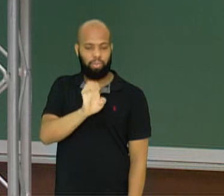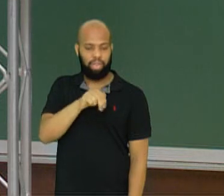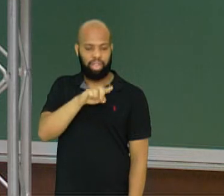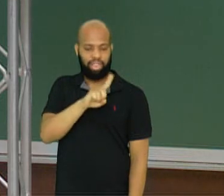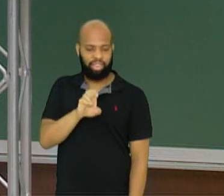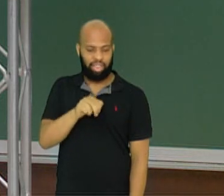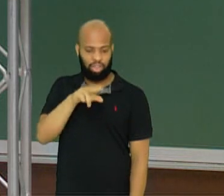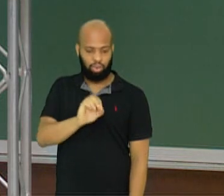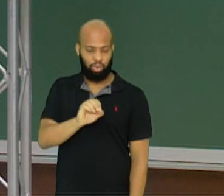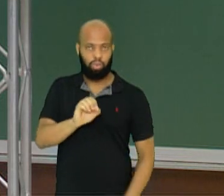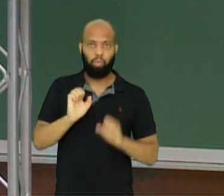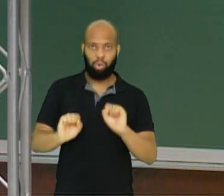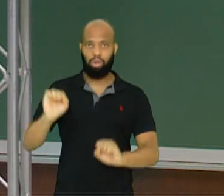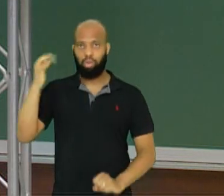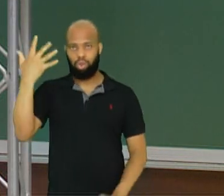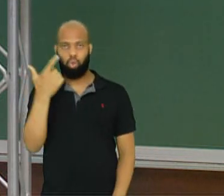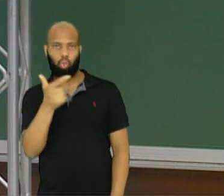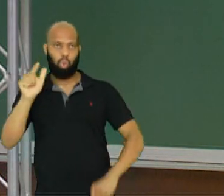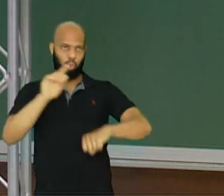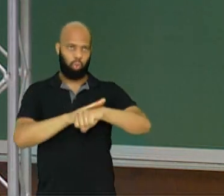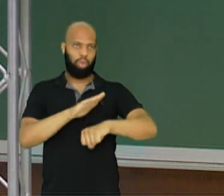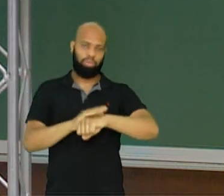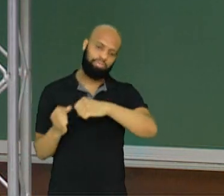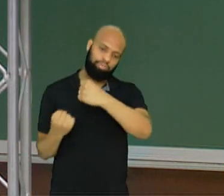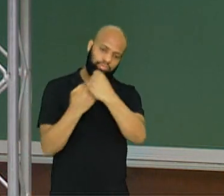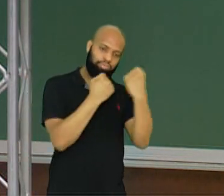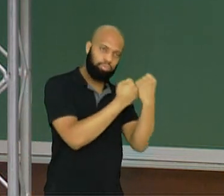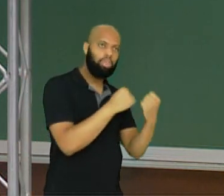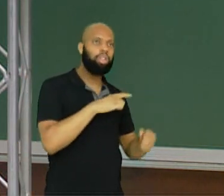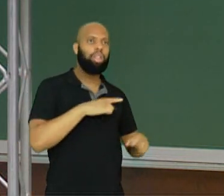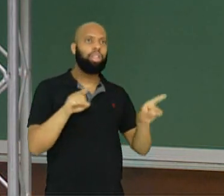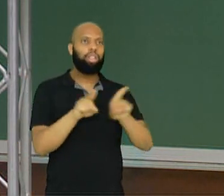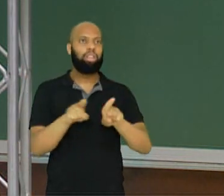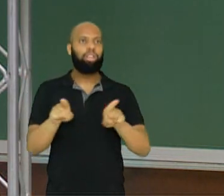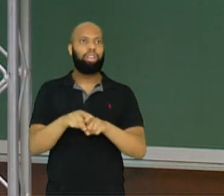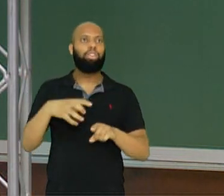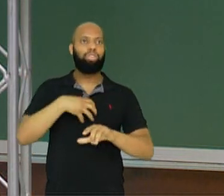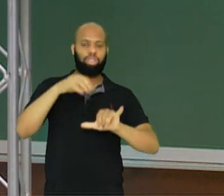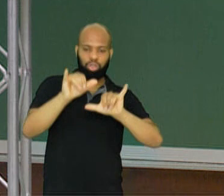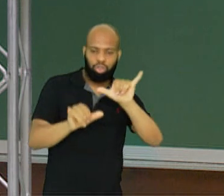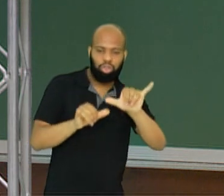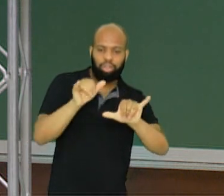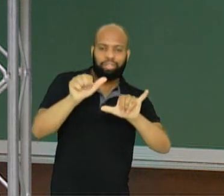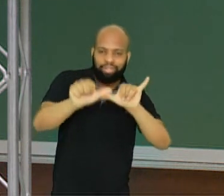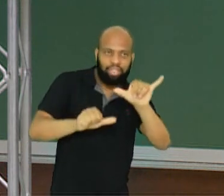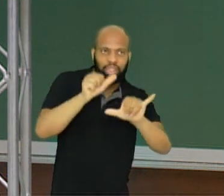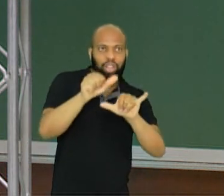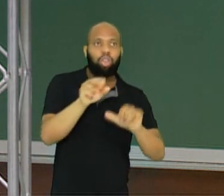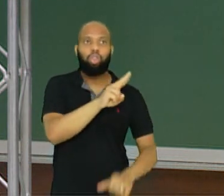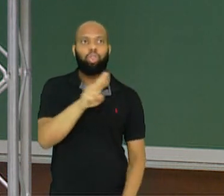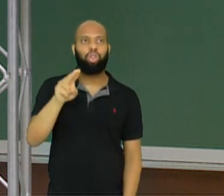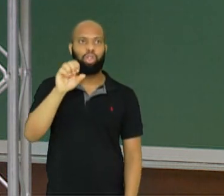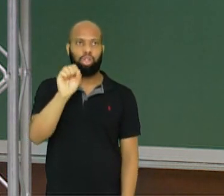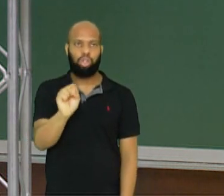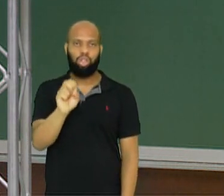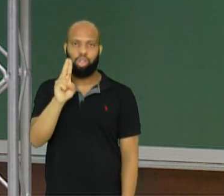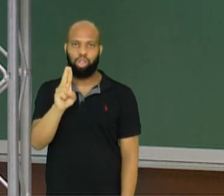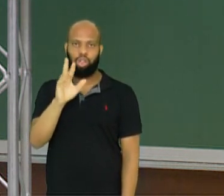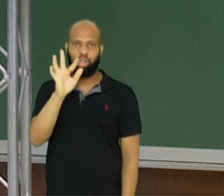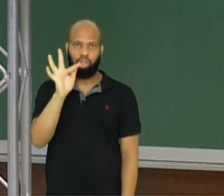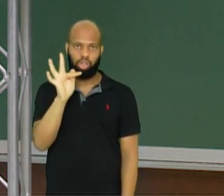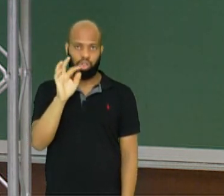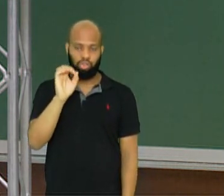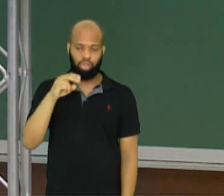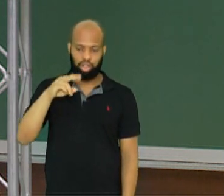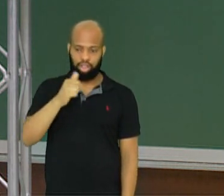ocorrer mais vezes, certo? Mais substituição. Nós temos a reação de sulfonação, que também é bem interessante. Essa reação